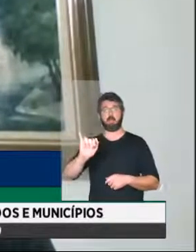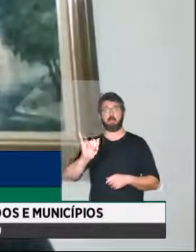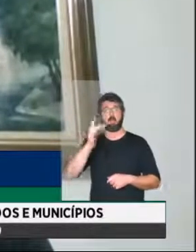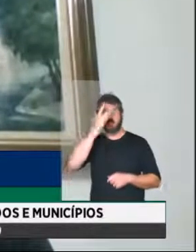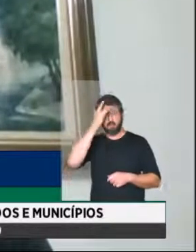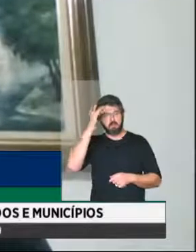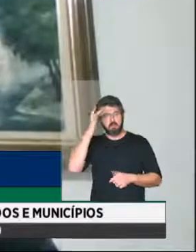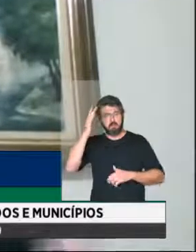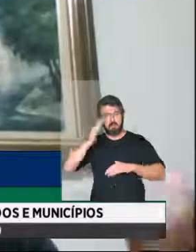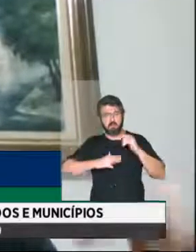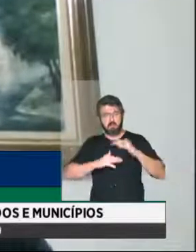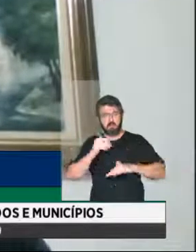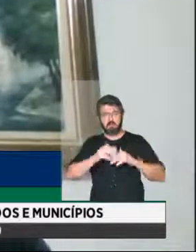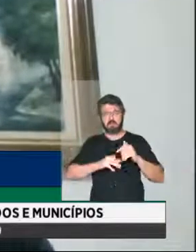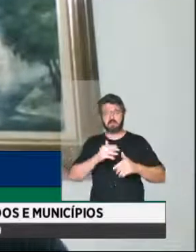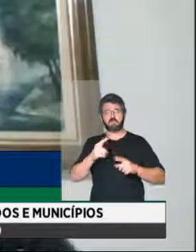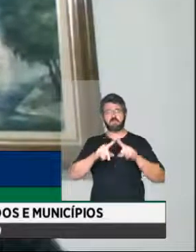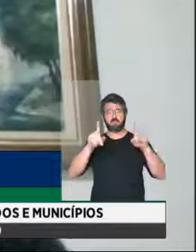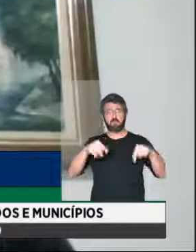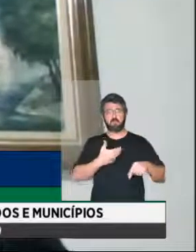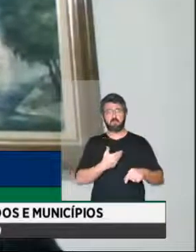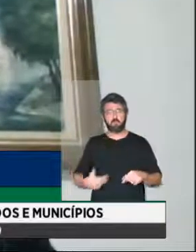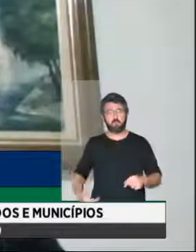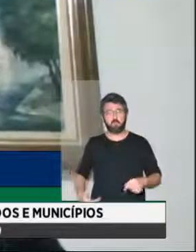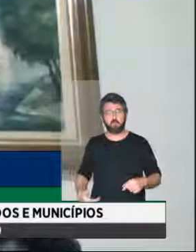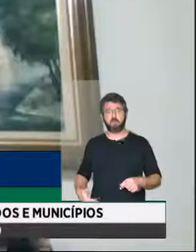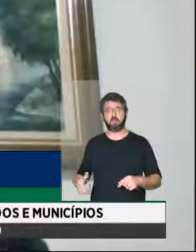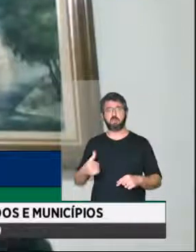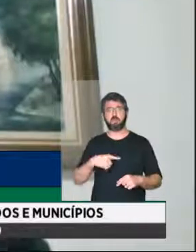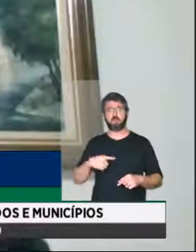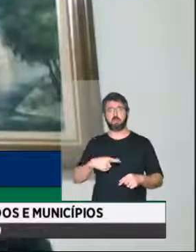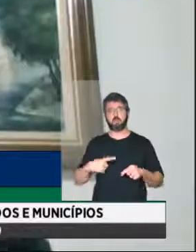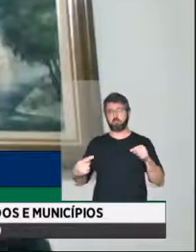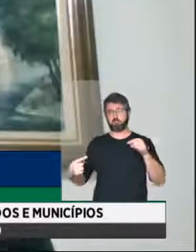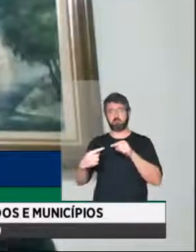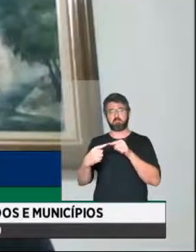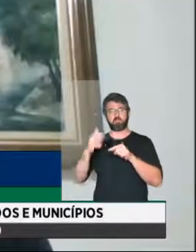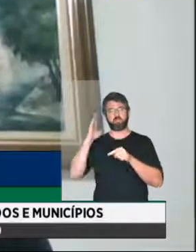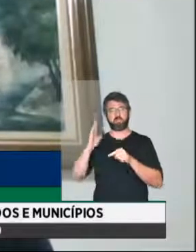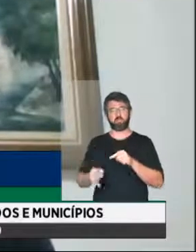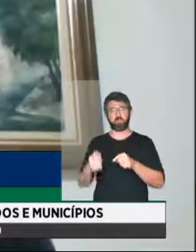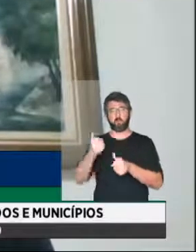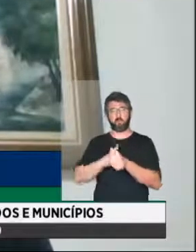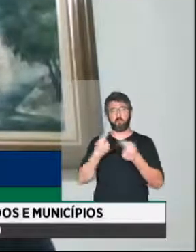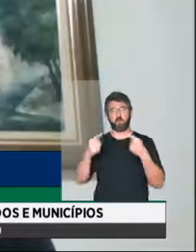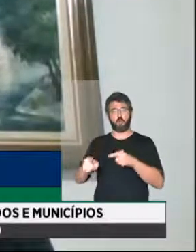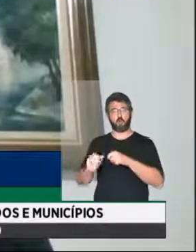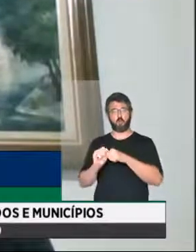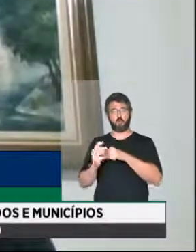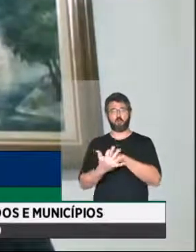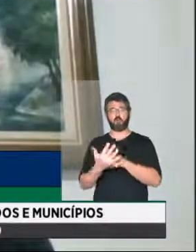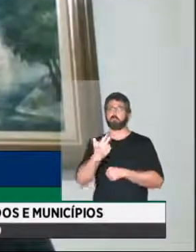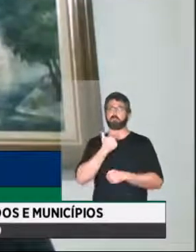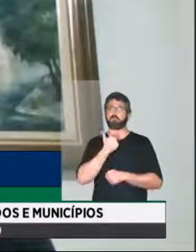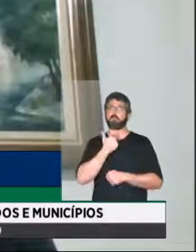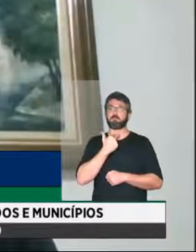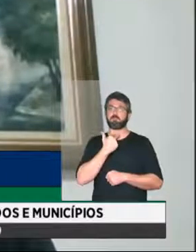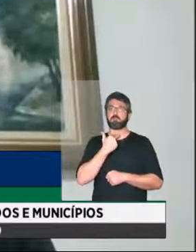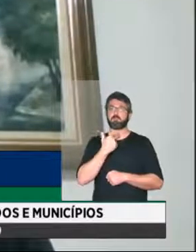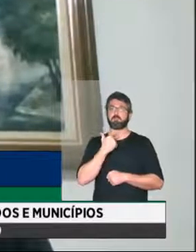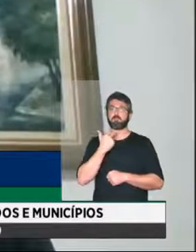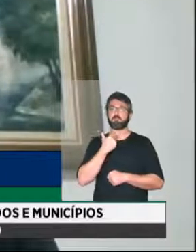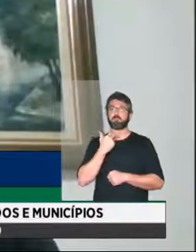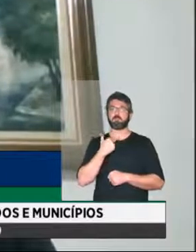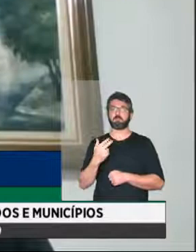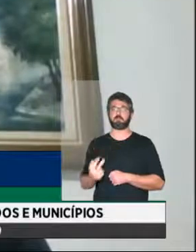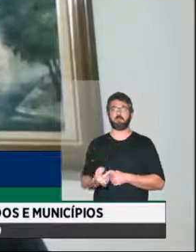aqueles trabalhadores do serviço público que estão diretamente ligados ao combate do corona, não podem deixar de